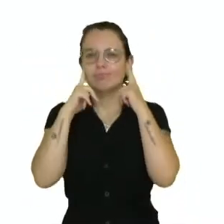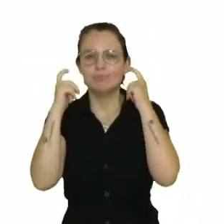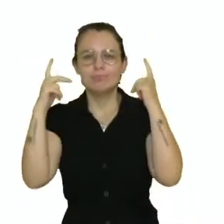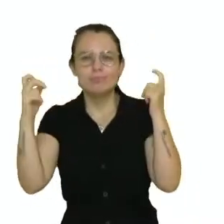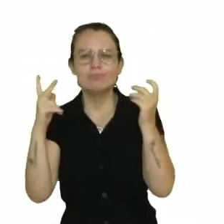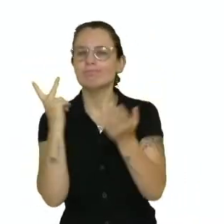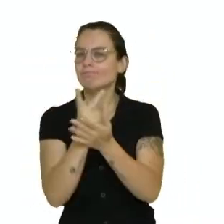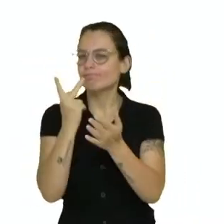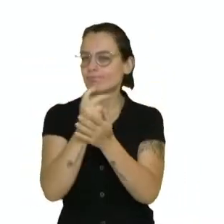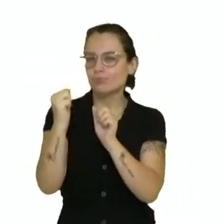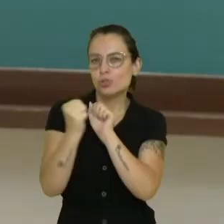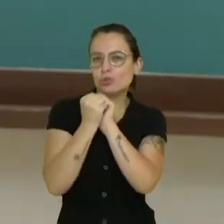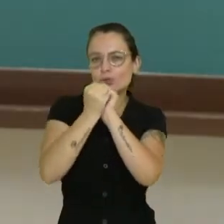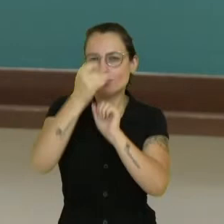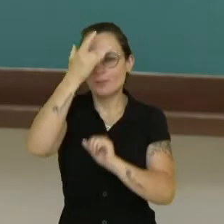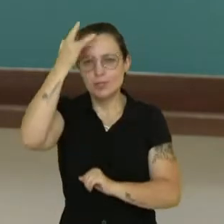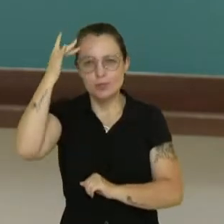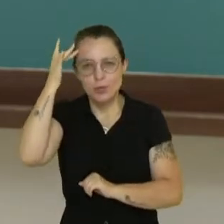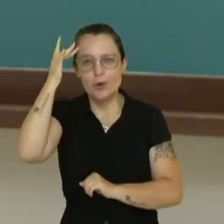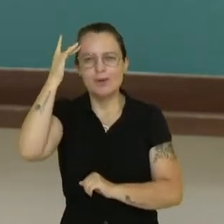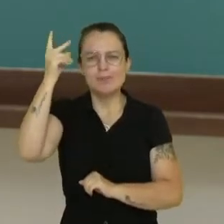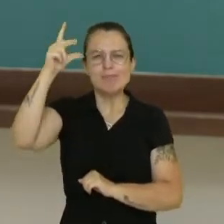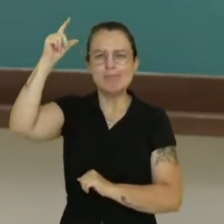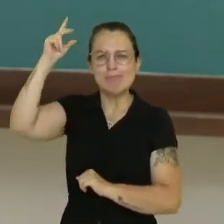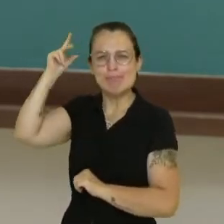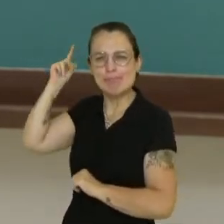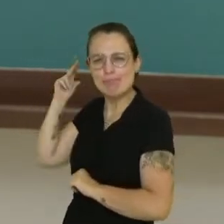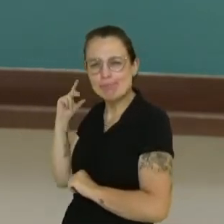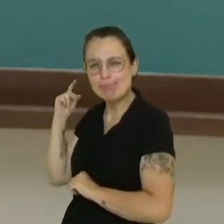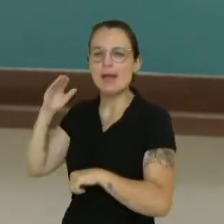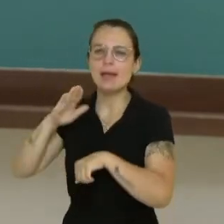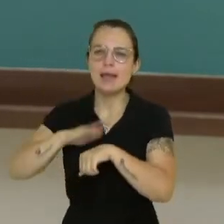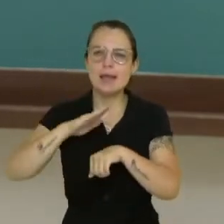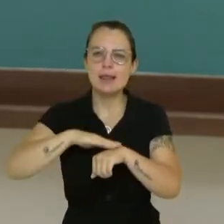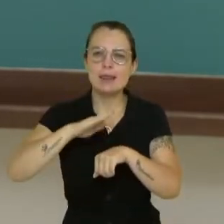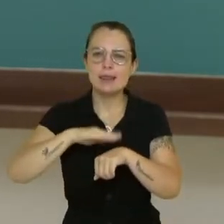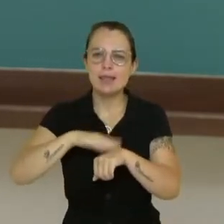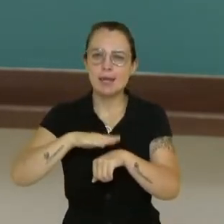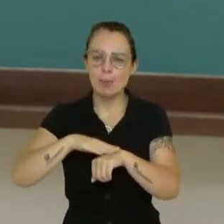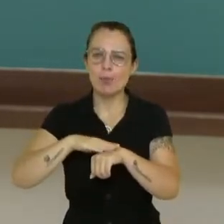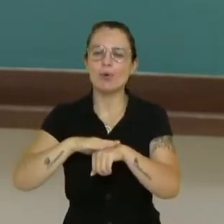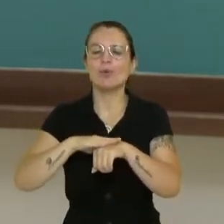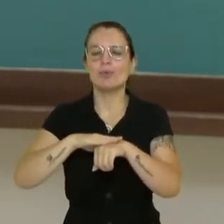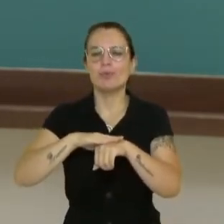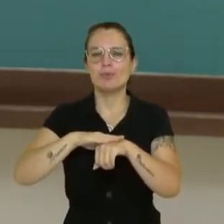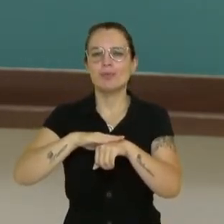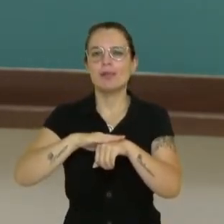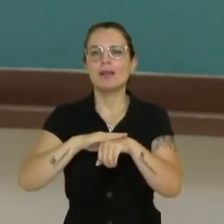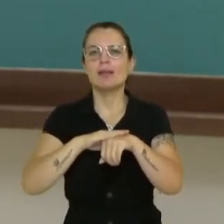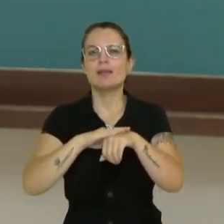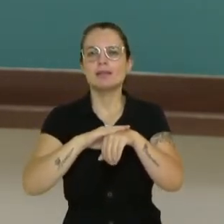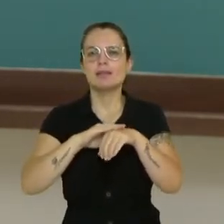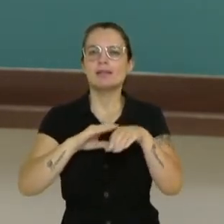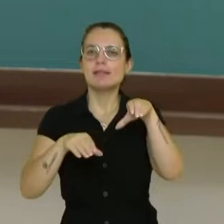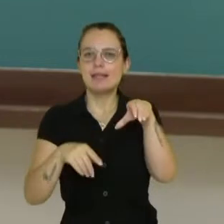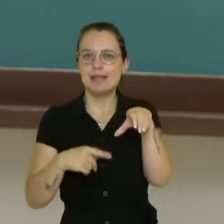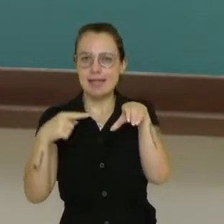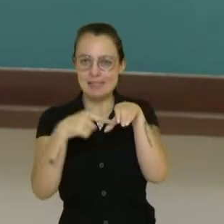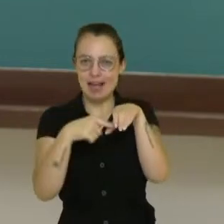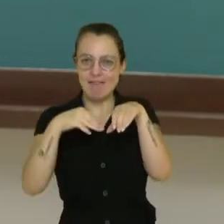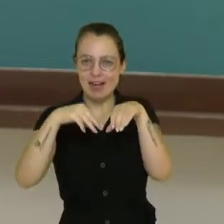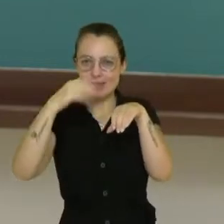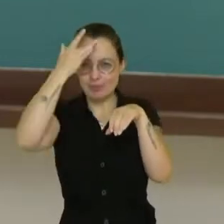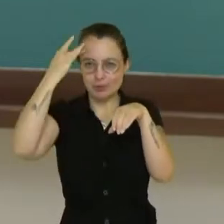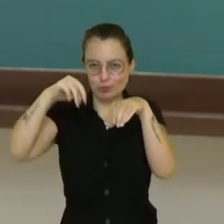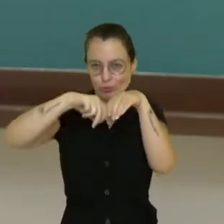os tempos das cavernas. Sim, já nos tempos primitivos, o homem explorava as possibilidades de